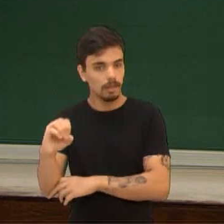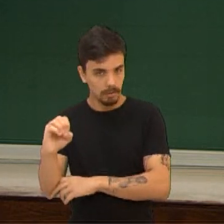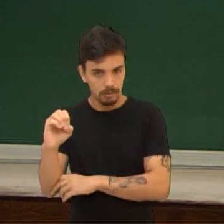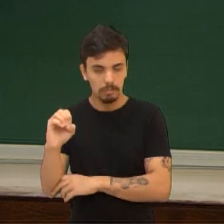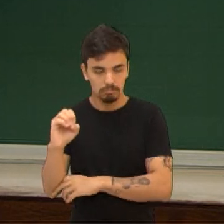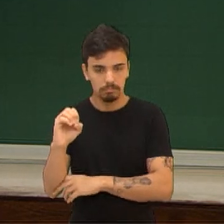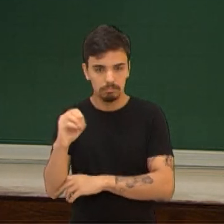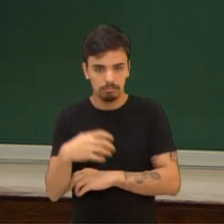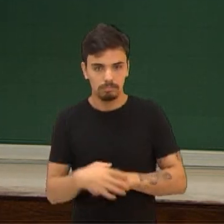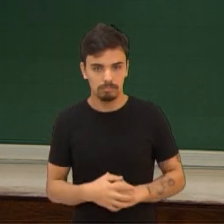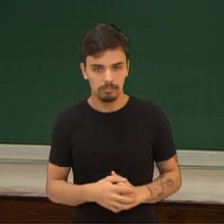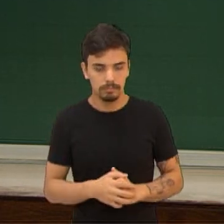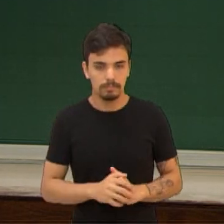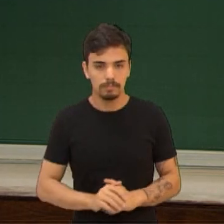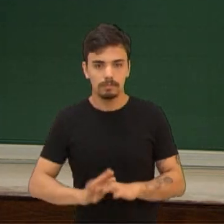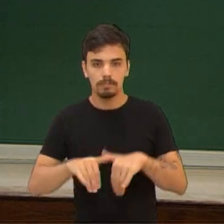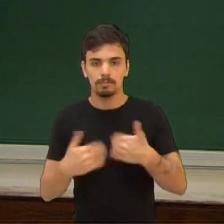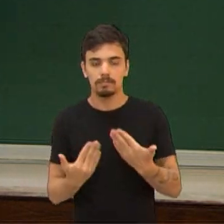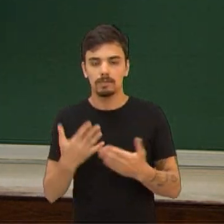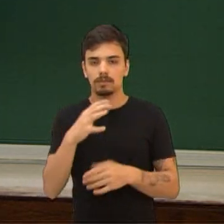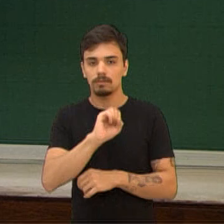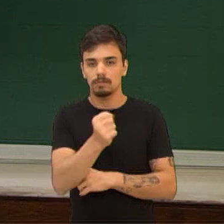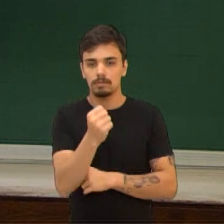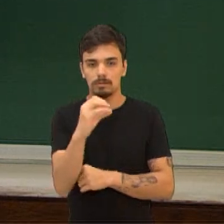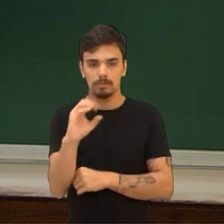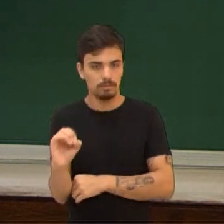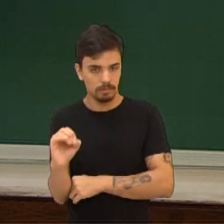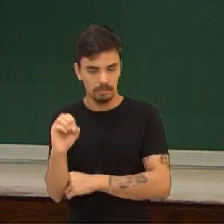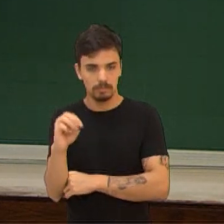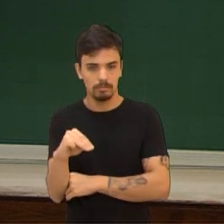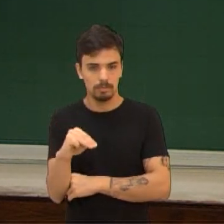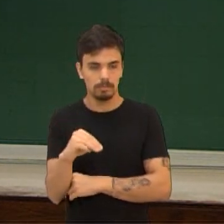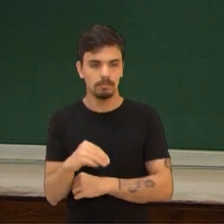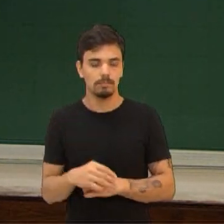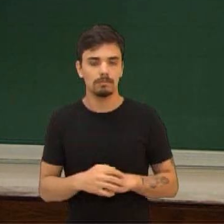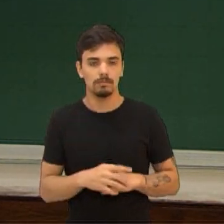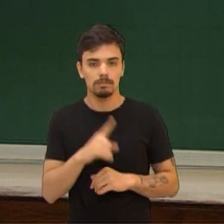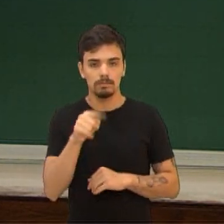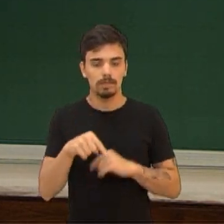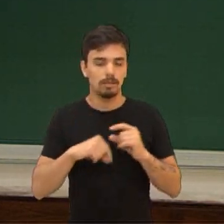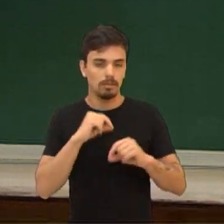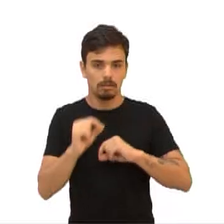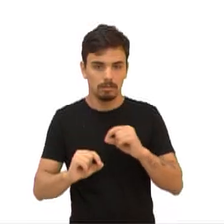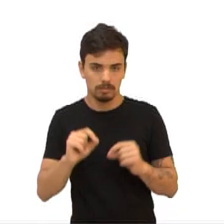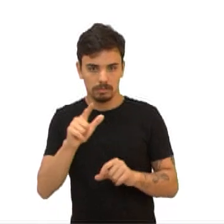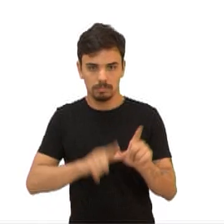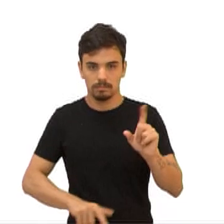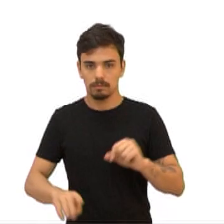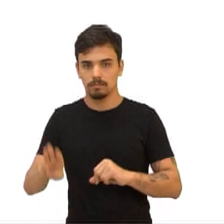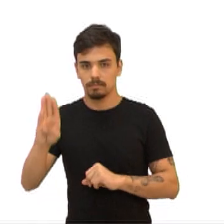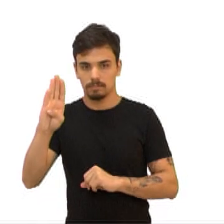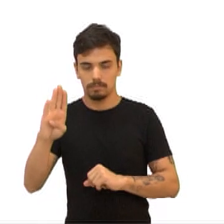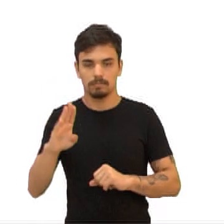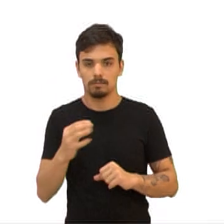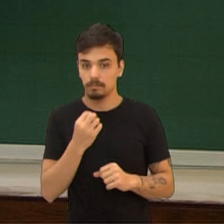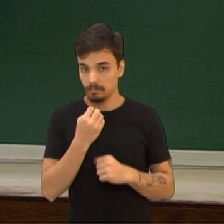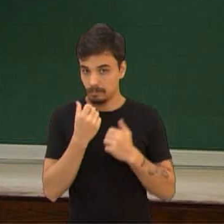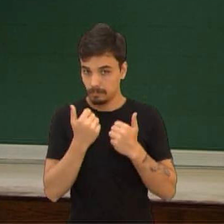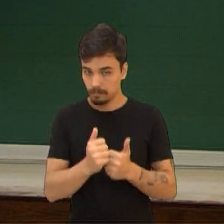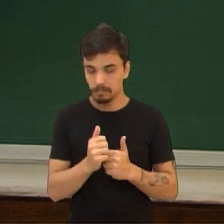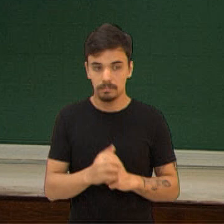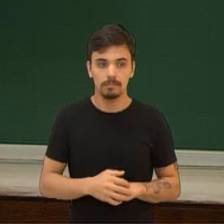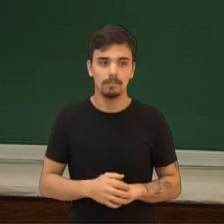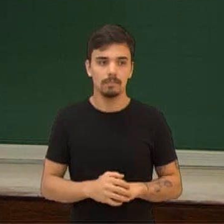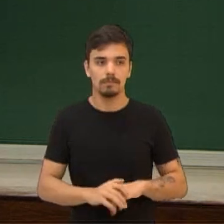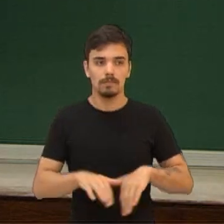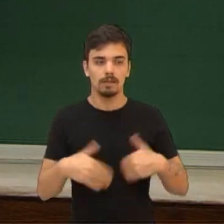ok? Então, capacitância equivalente é igual a 80 micro, que é a letra D. Tudo bem?